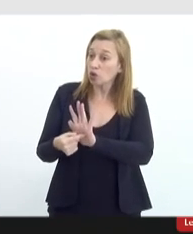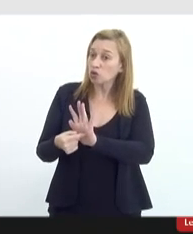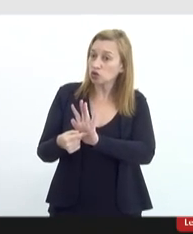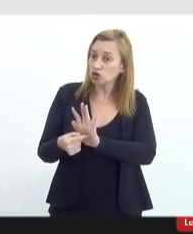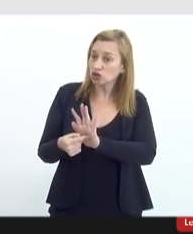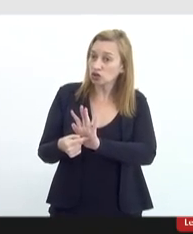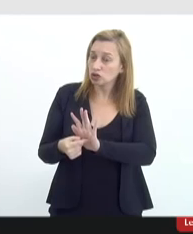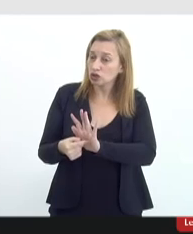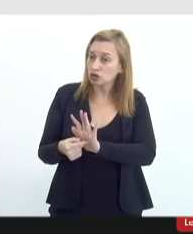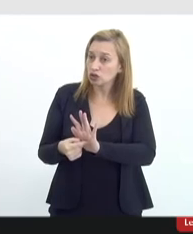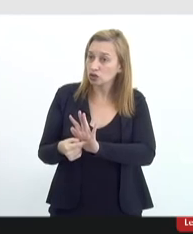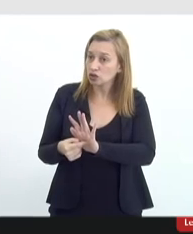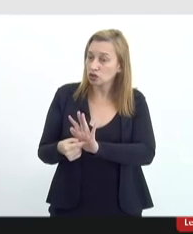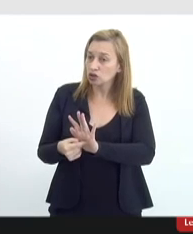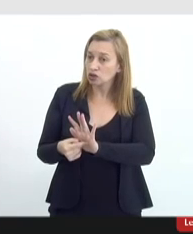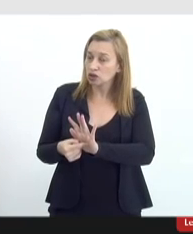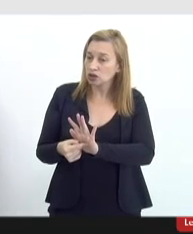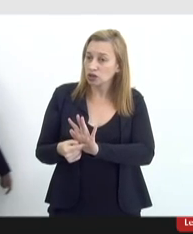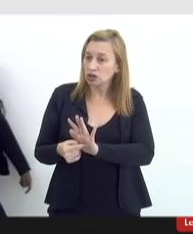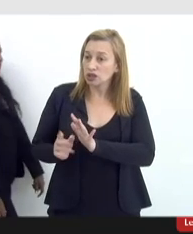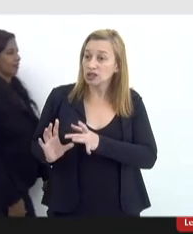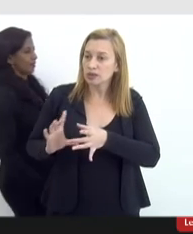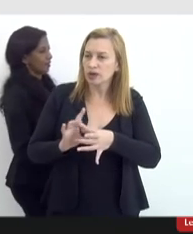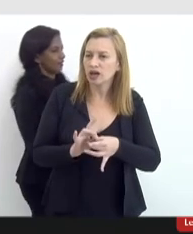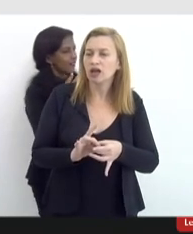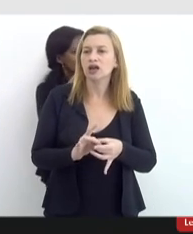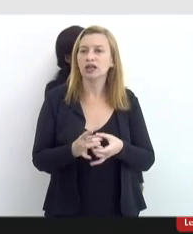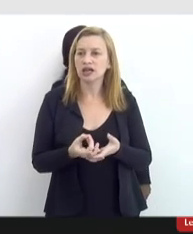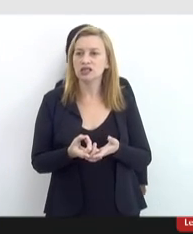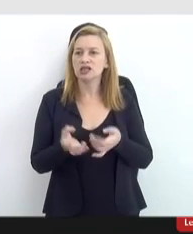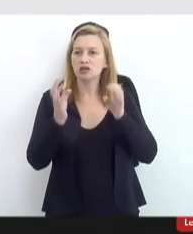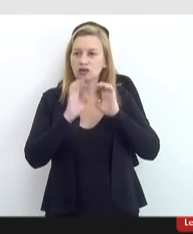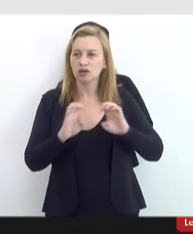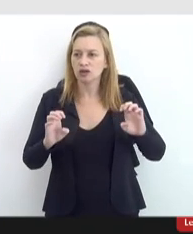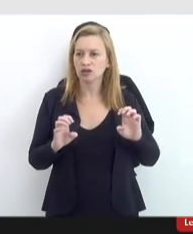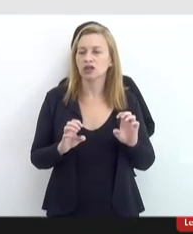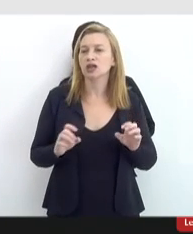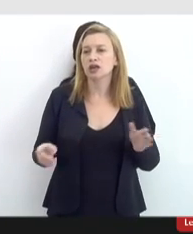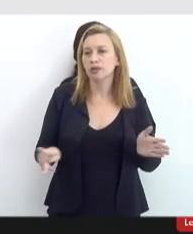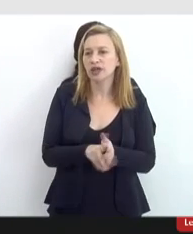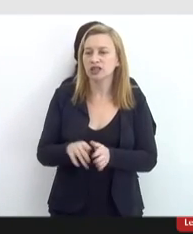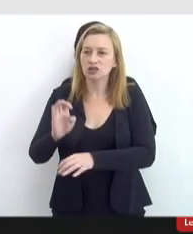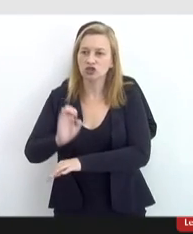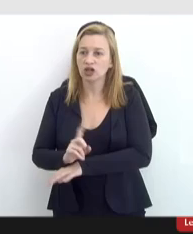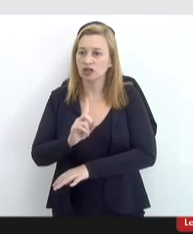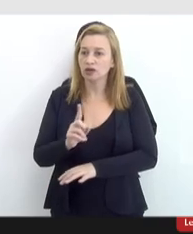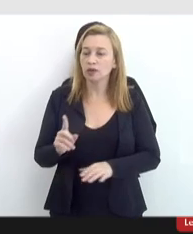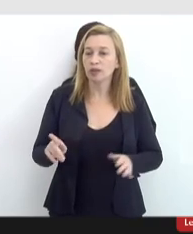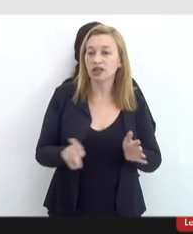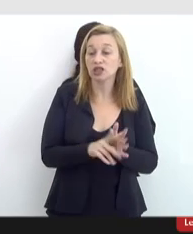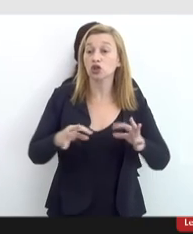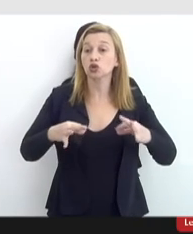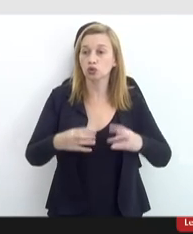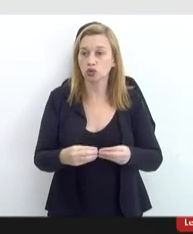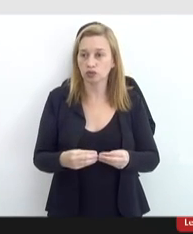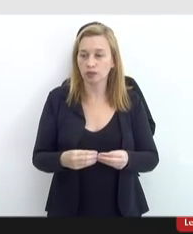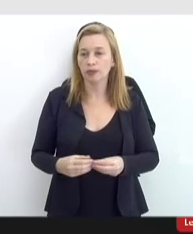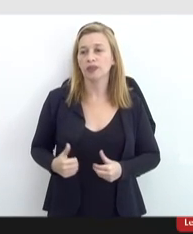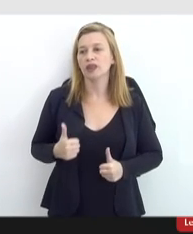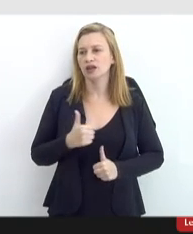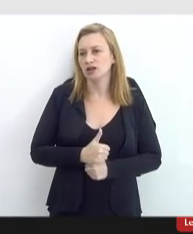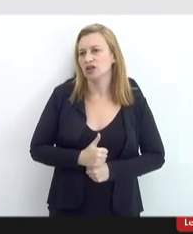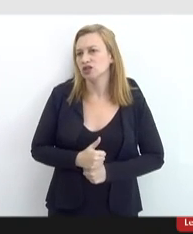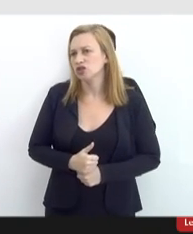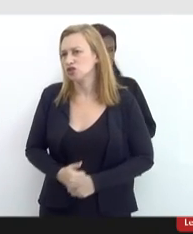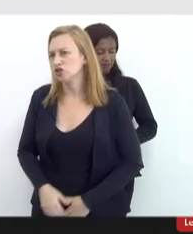suas vinculações e simpatias religiosas a partir de ações que são do Estado. Não são todos, mas isso acontece. Então, lá na década de